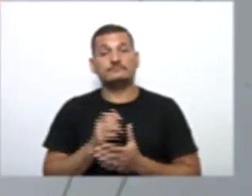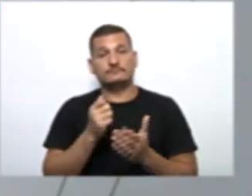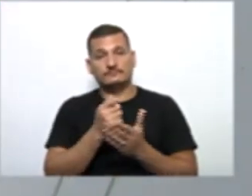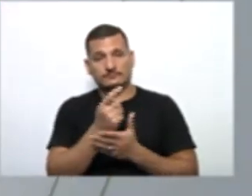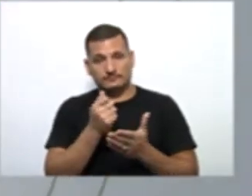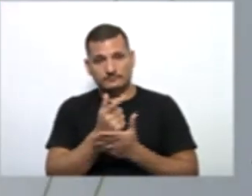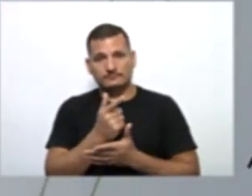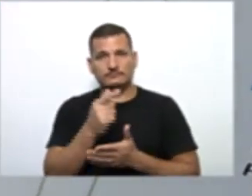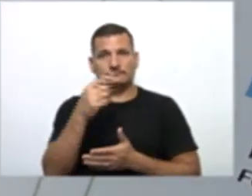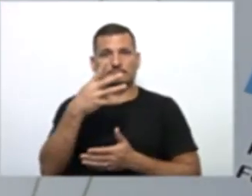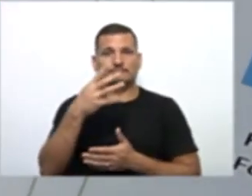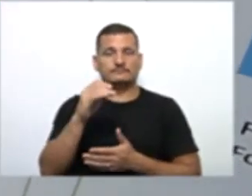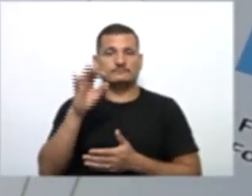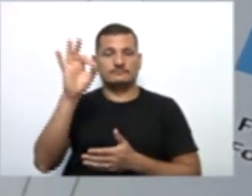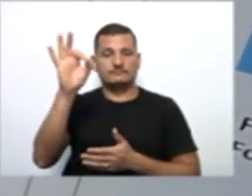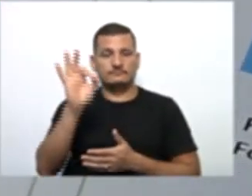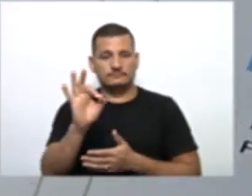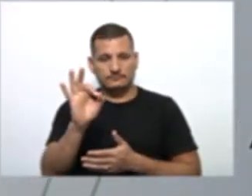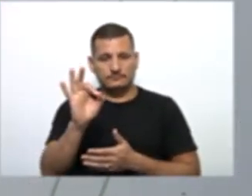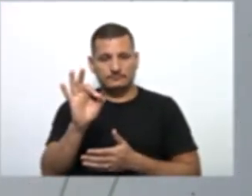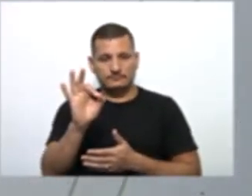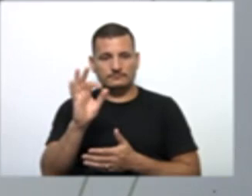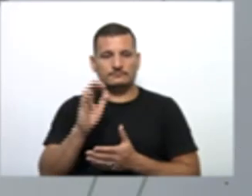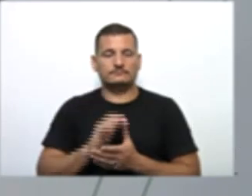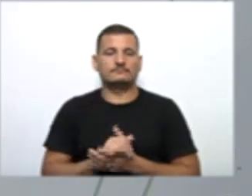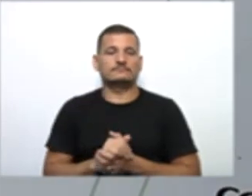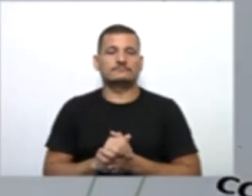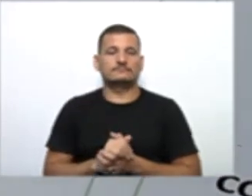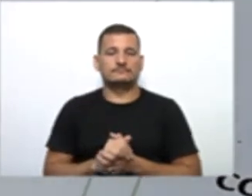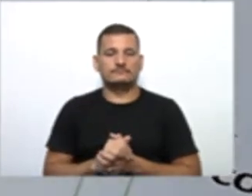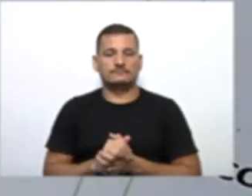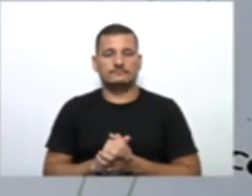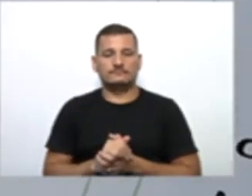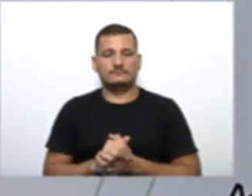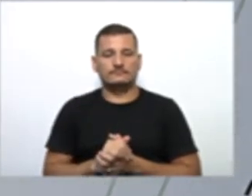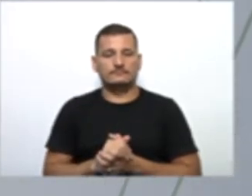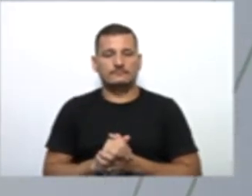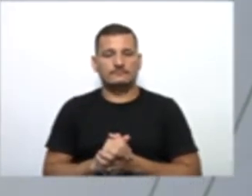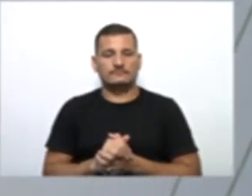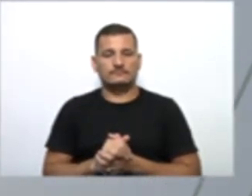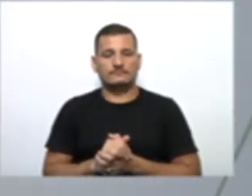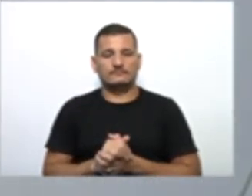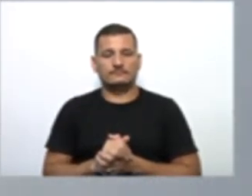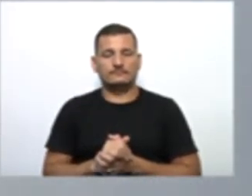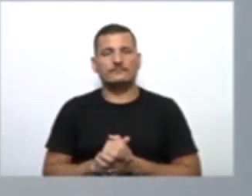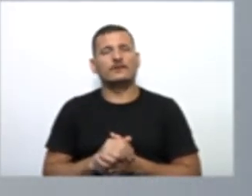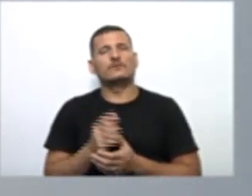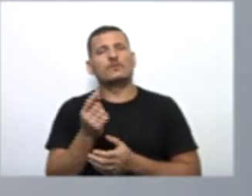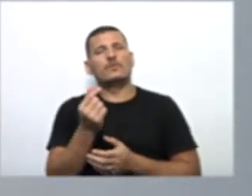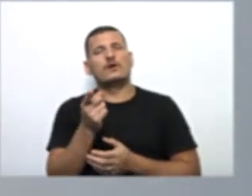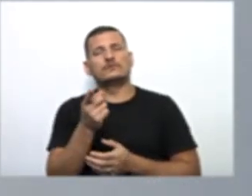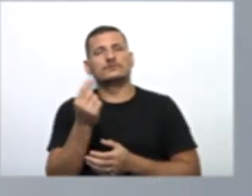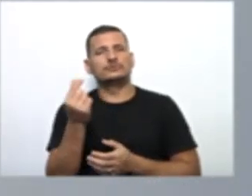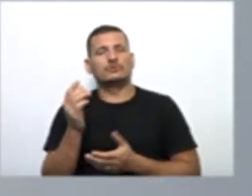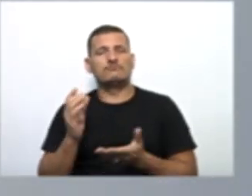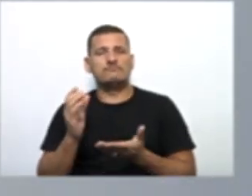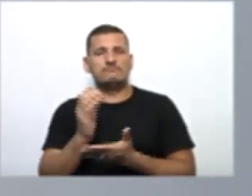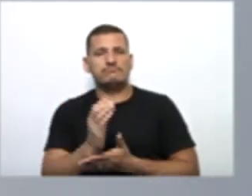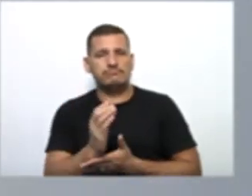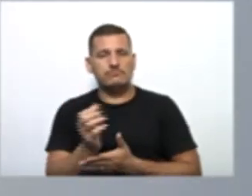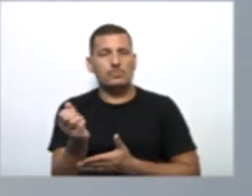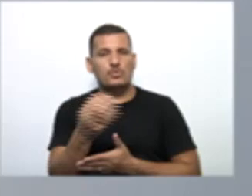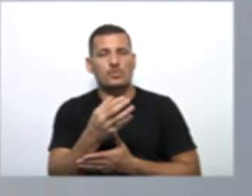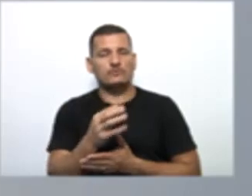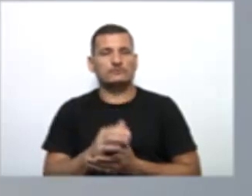com 40% em relação ao financeiro e ao agropecuário. Quanto você teria para investir nesse novo